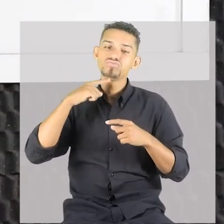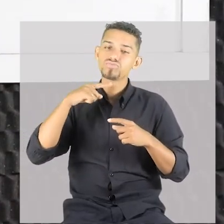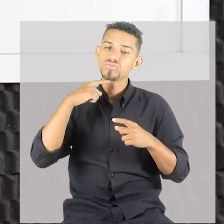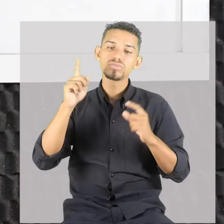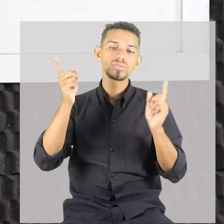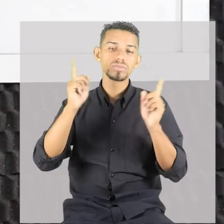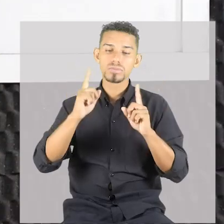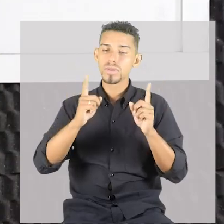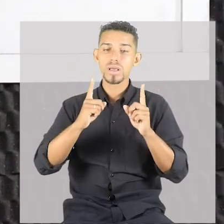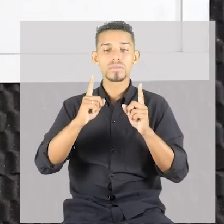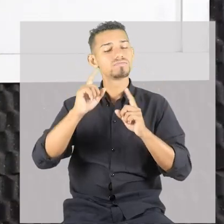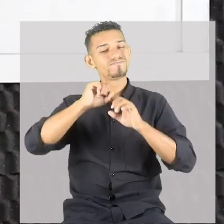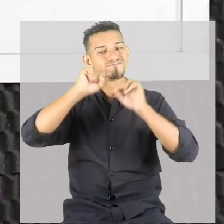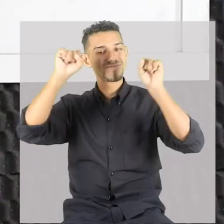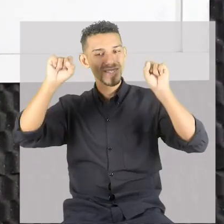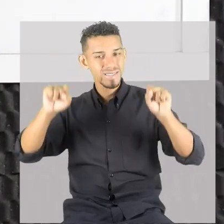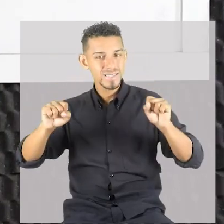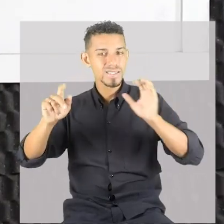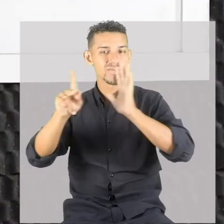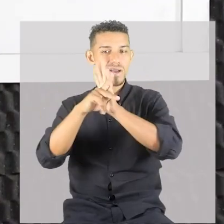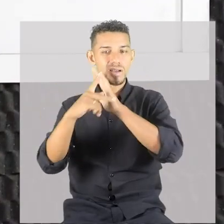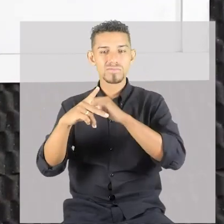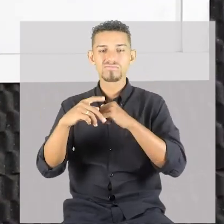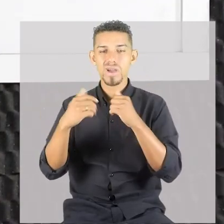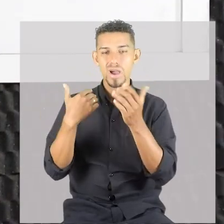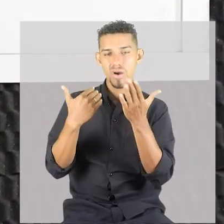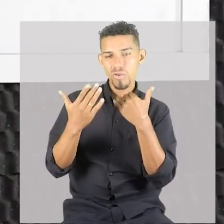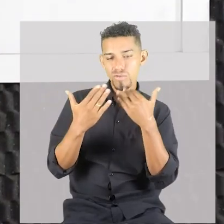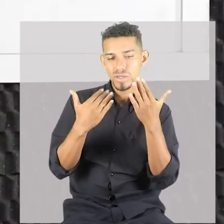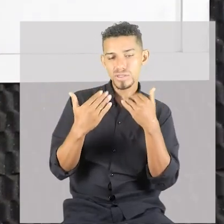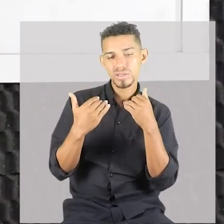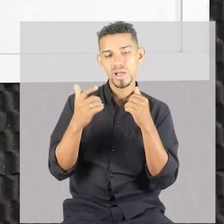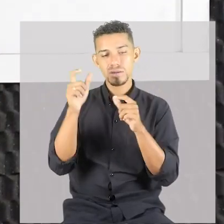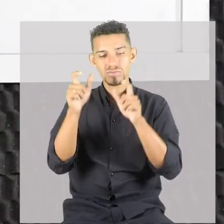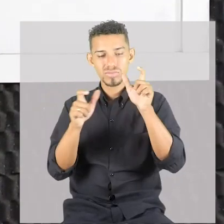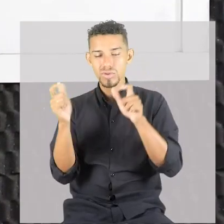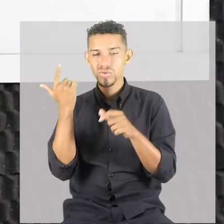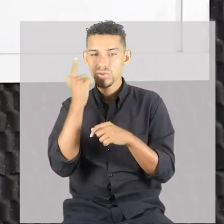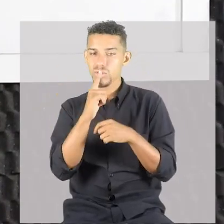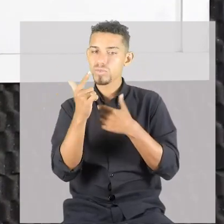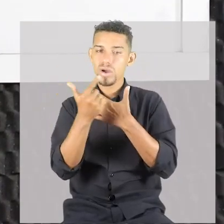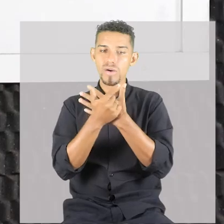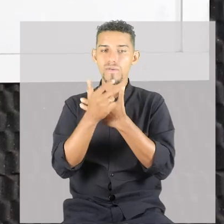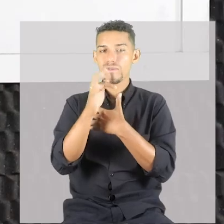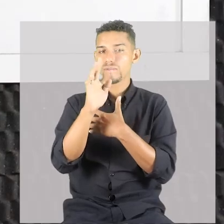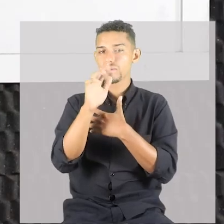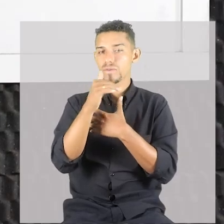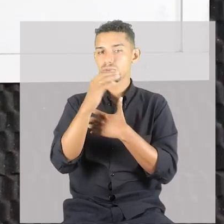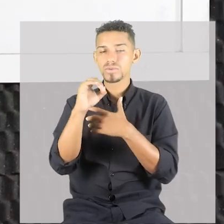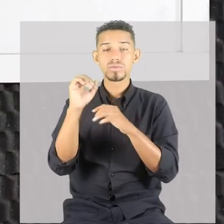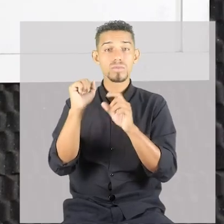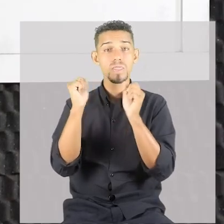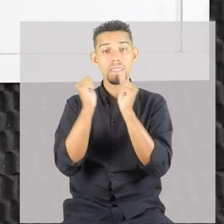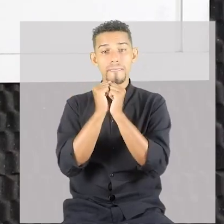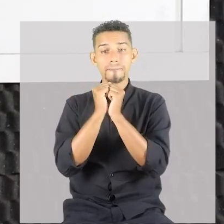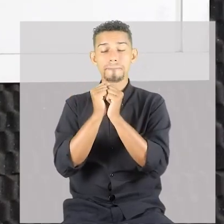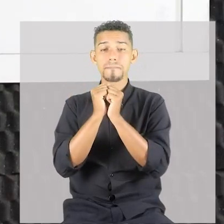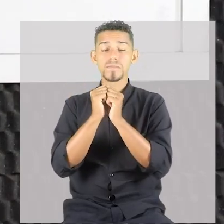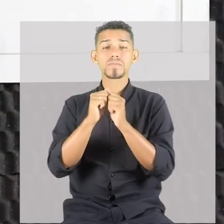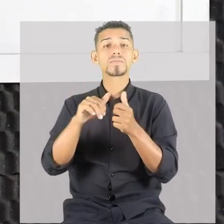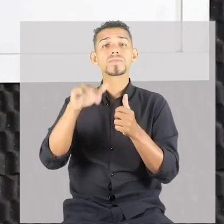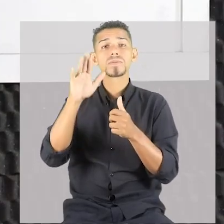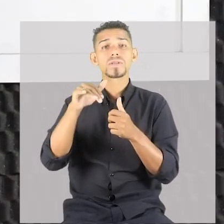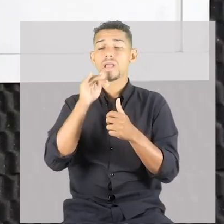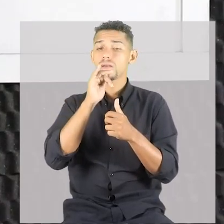se alinhar e se sistematizar para conversar entre si e exercer alguma função ali em conjunto, tá? Então, quem são